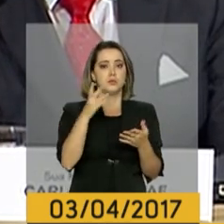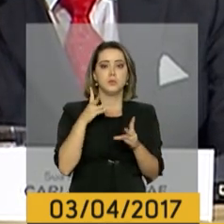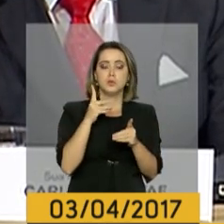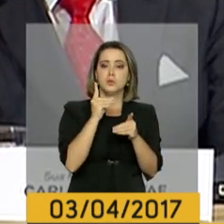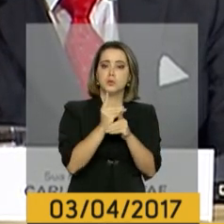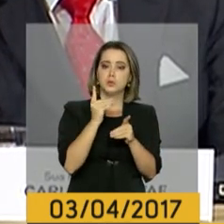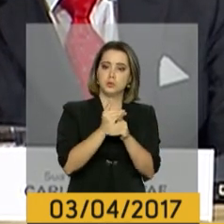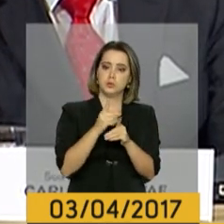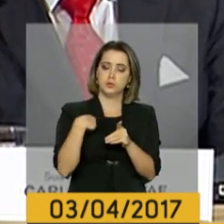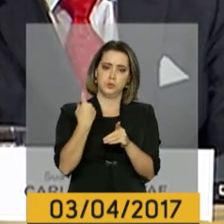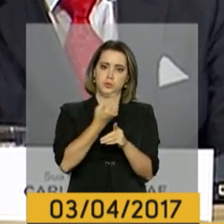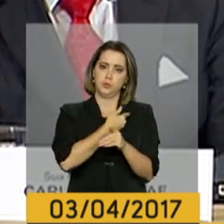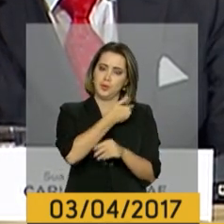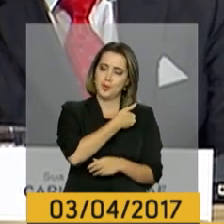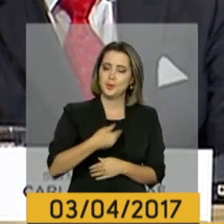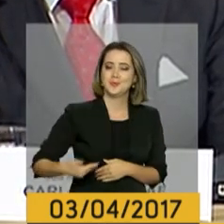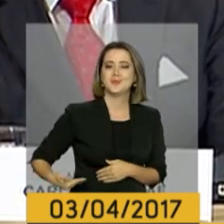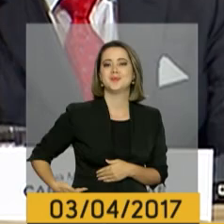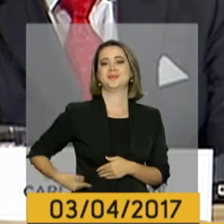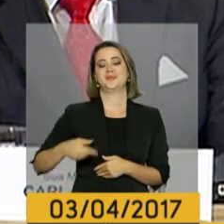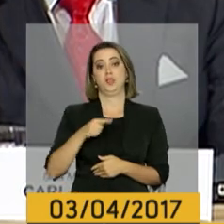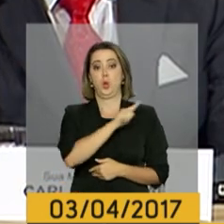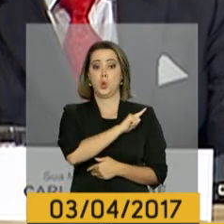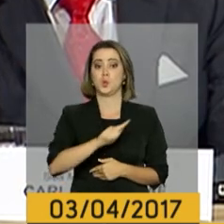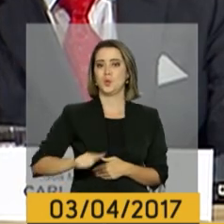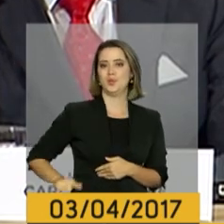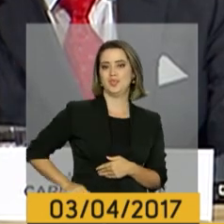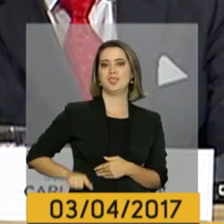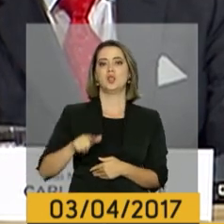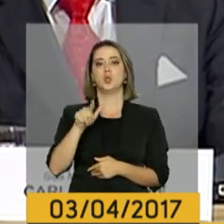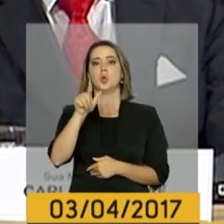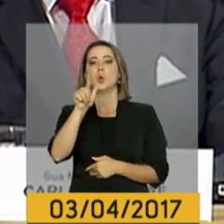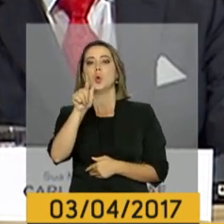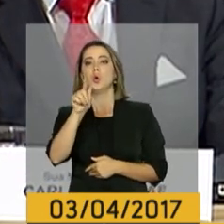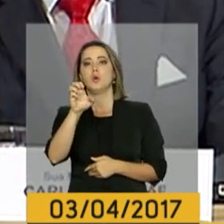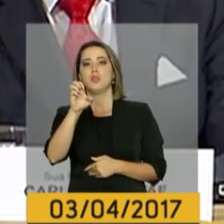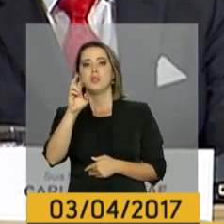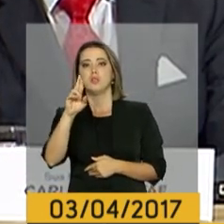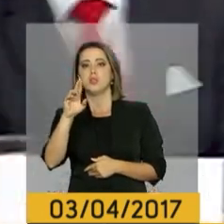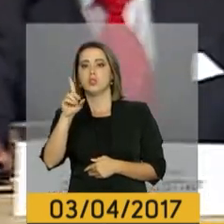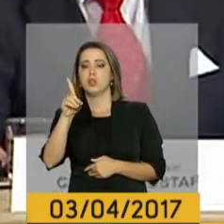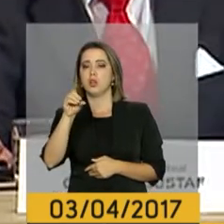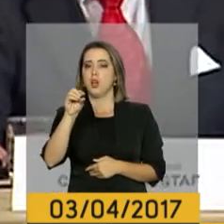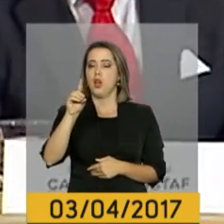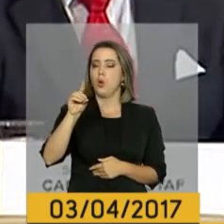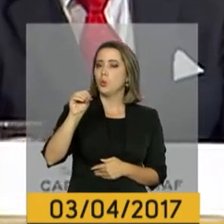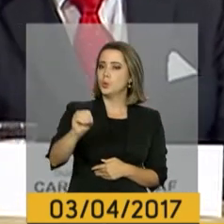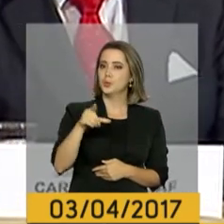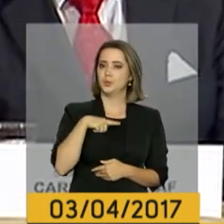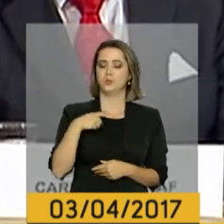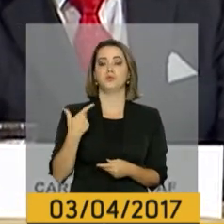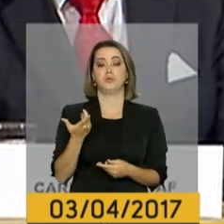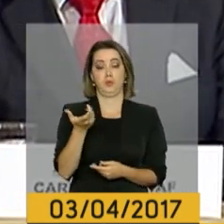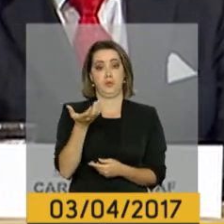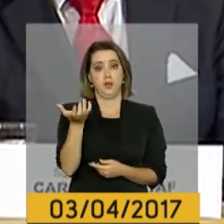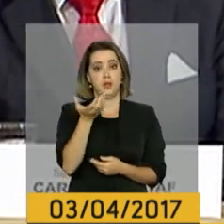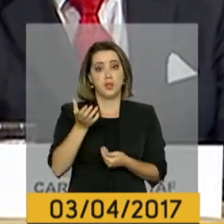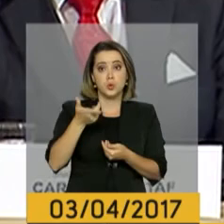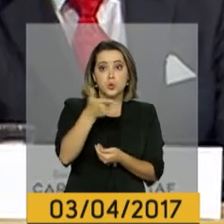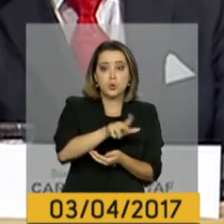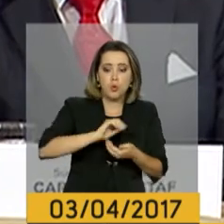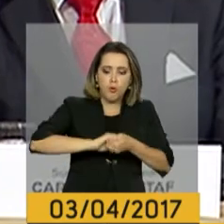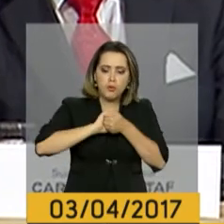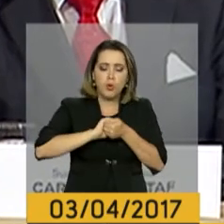reencontrar nosso querido governador Geraldo Alckmin. Quero novamente cumprimentar suas